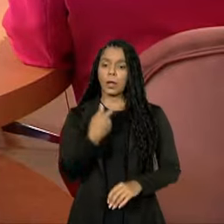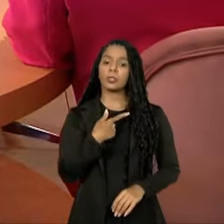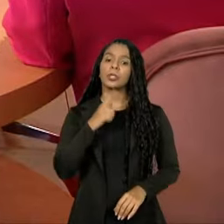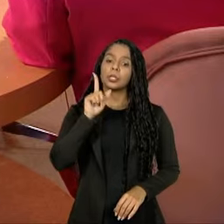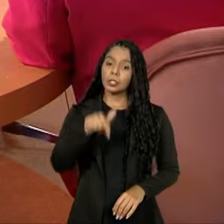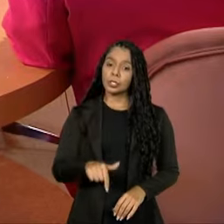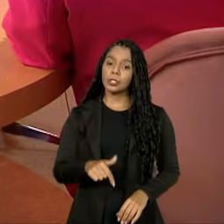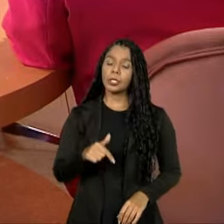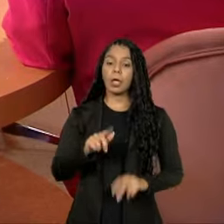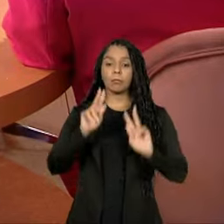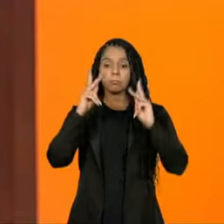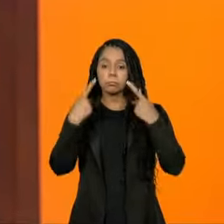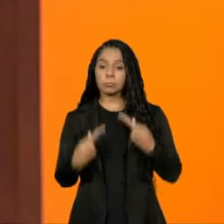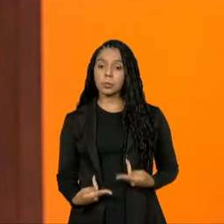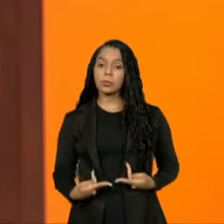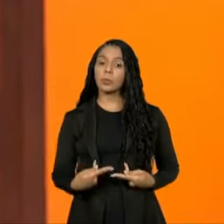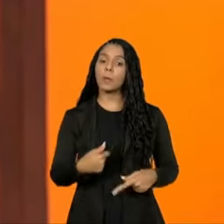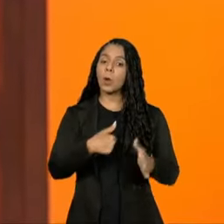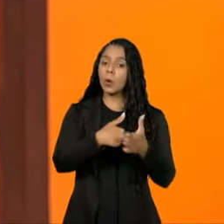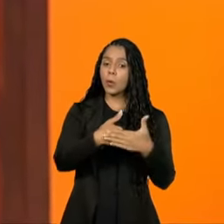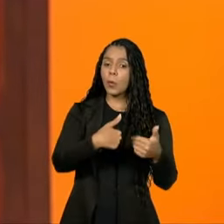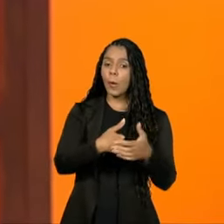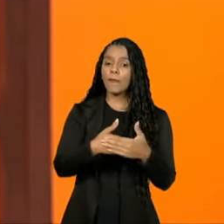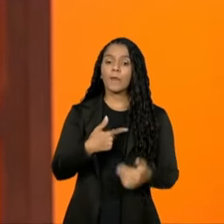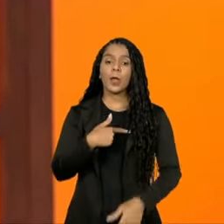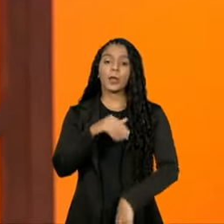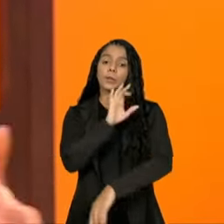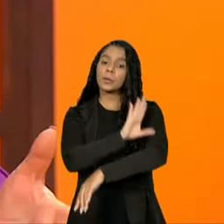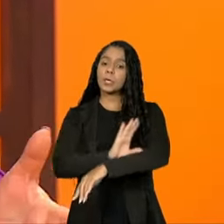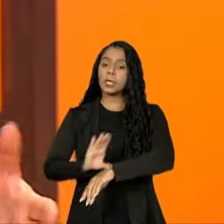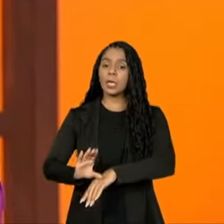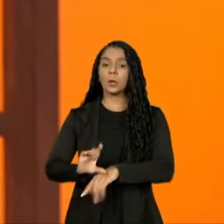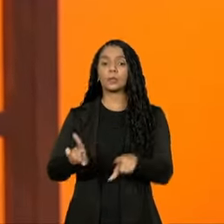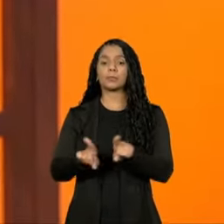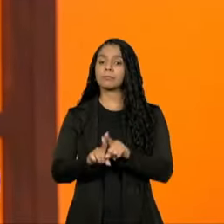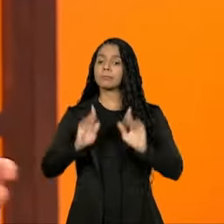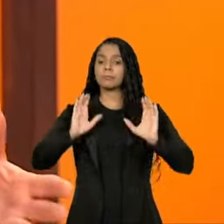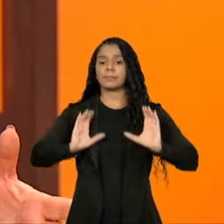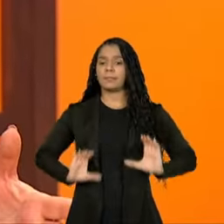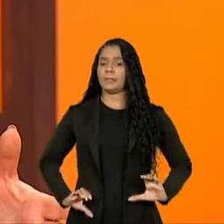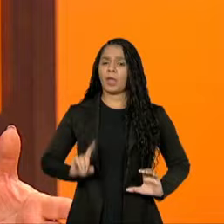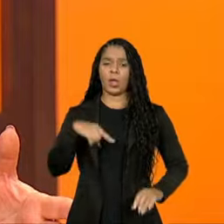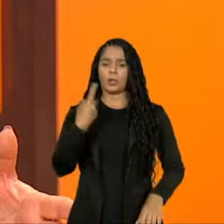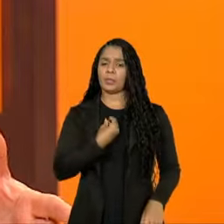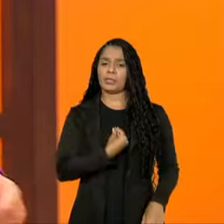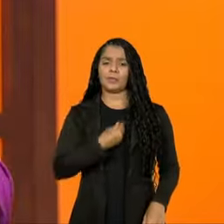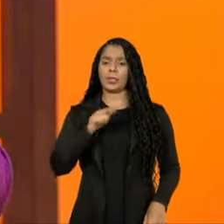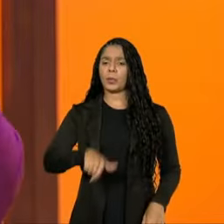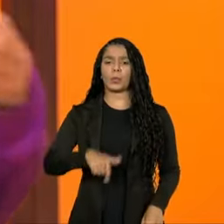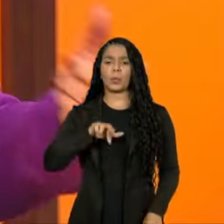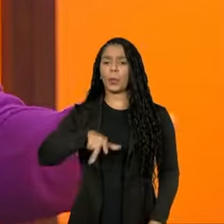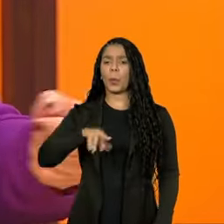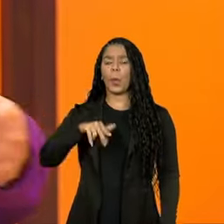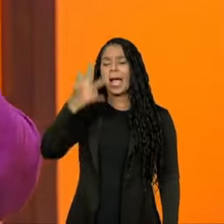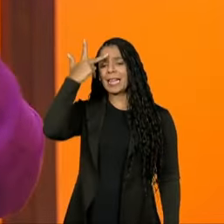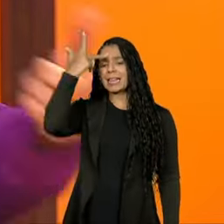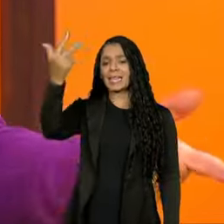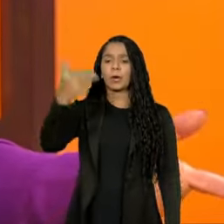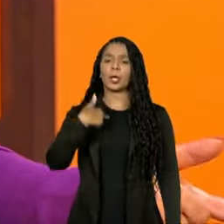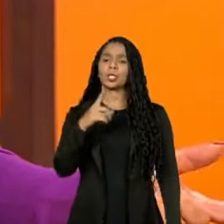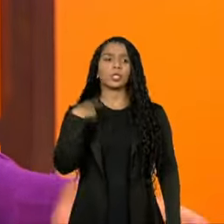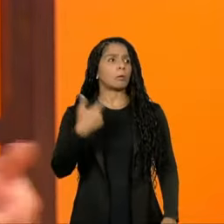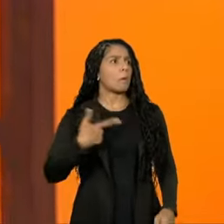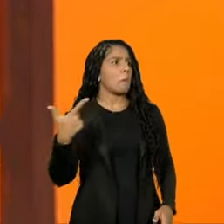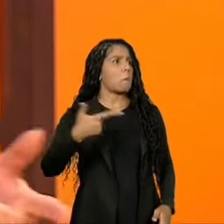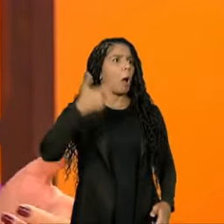do afeto, da cultura e da civilização. A nossa vida aqui não é uma vida em processo natural. Ninguém sai aqui